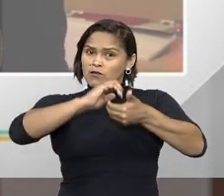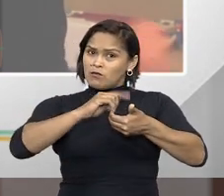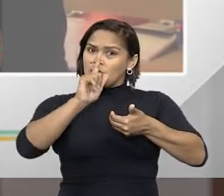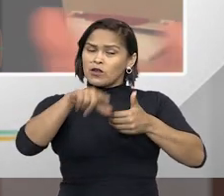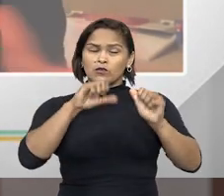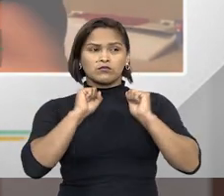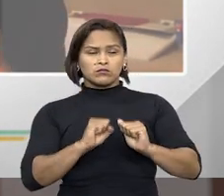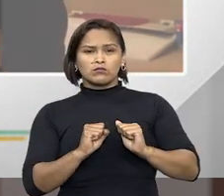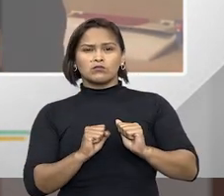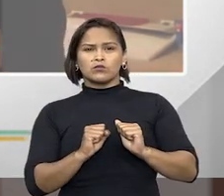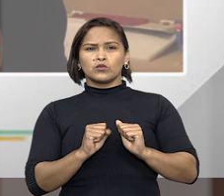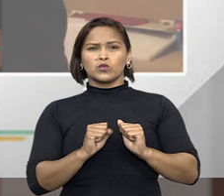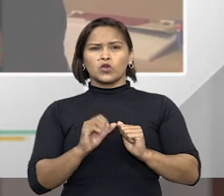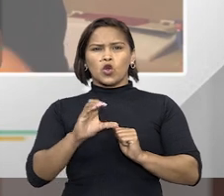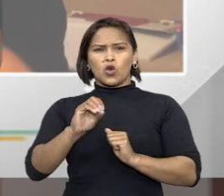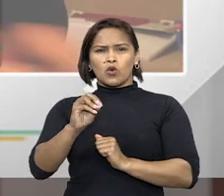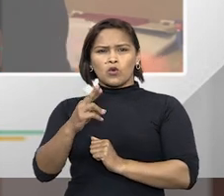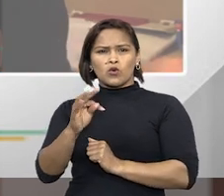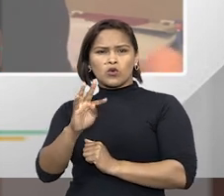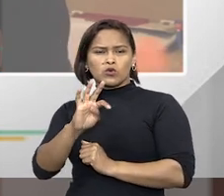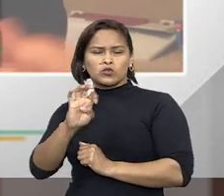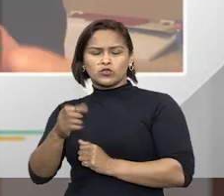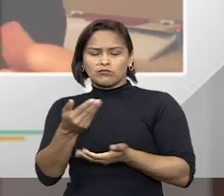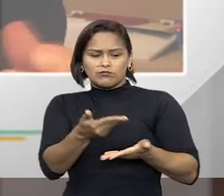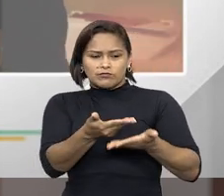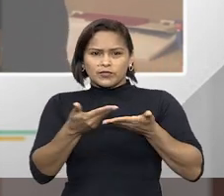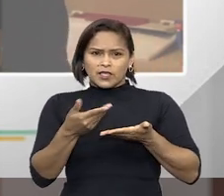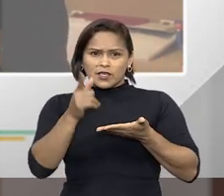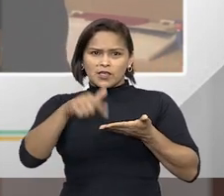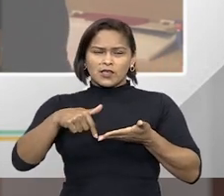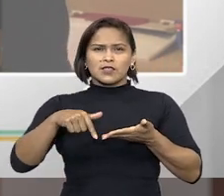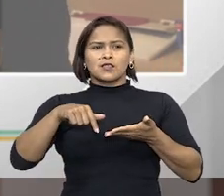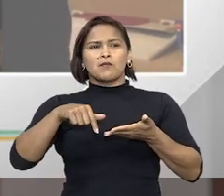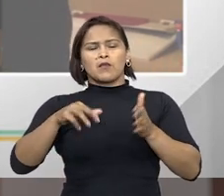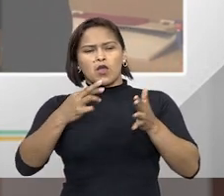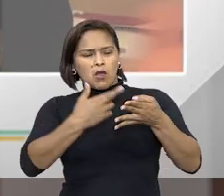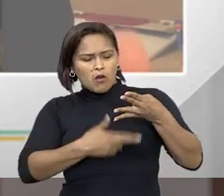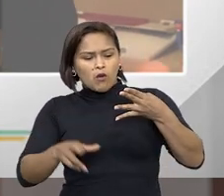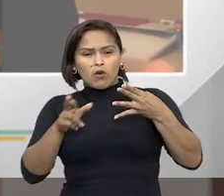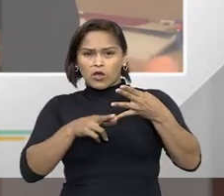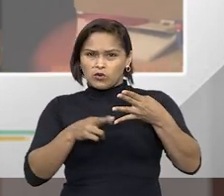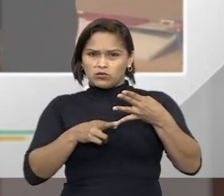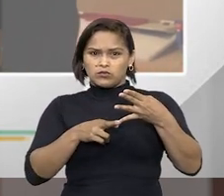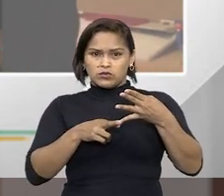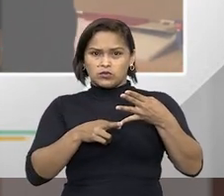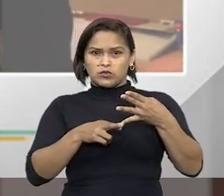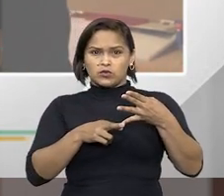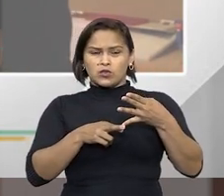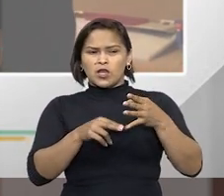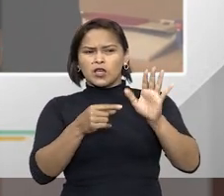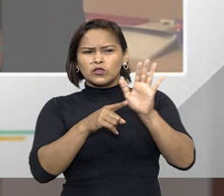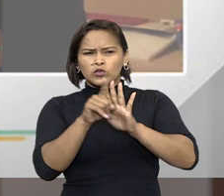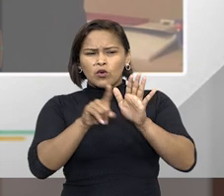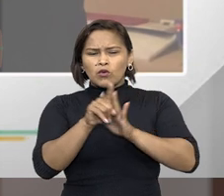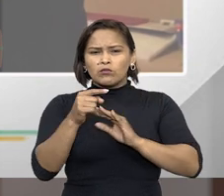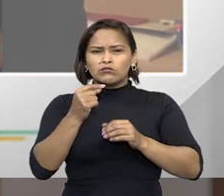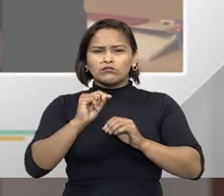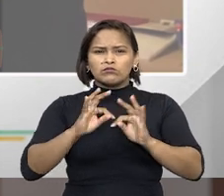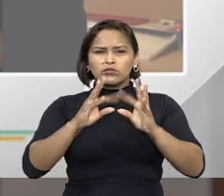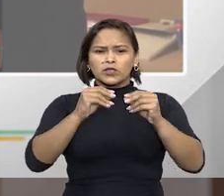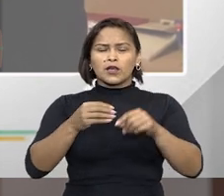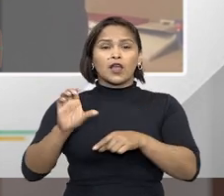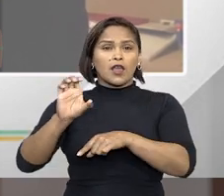pudesse receber um grau de recurso, claro, as questões também dos